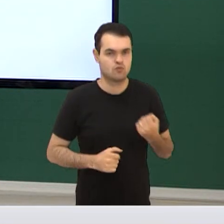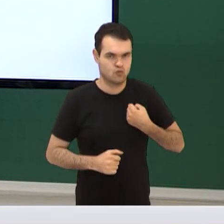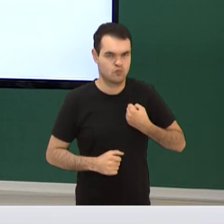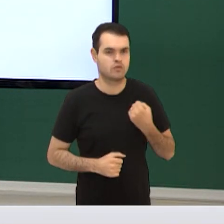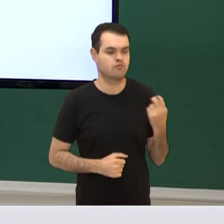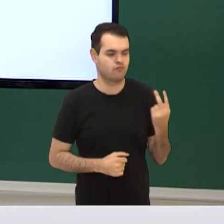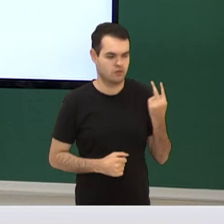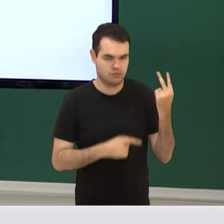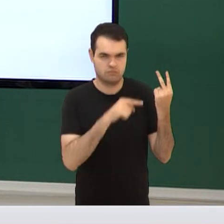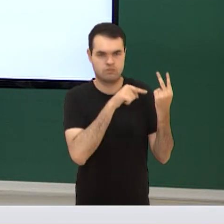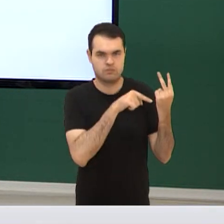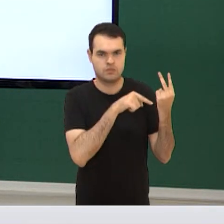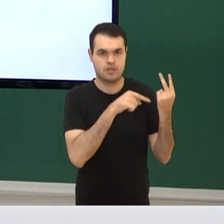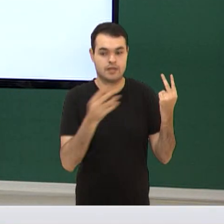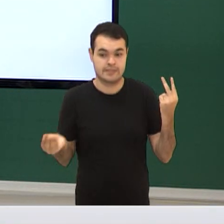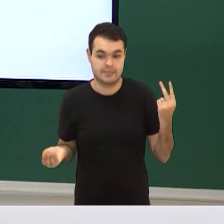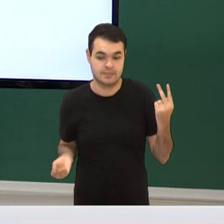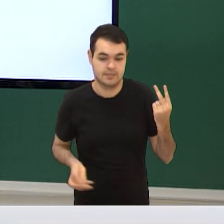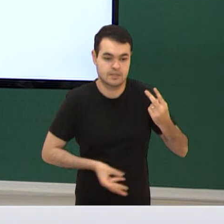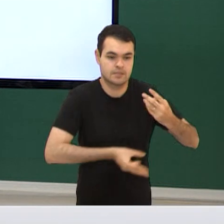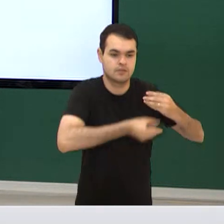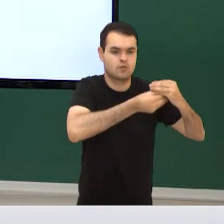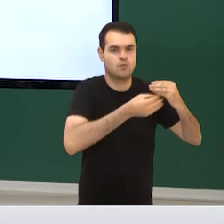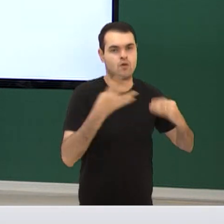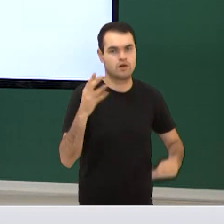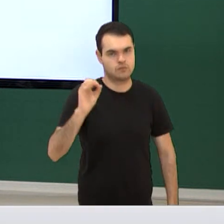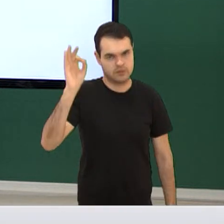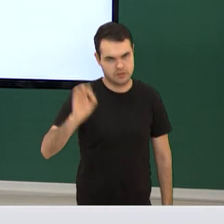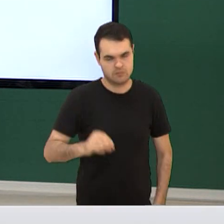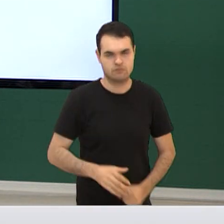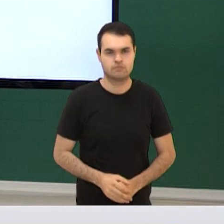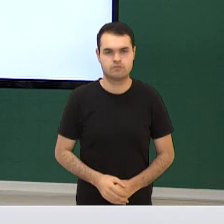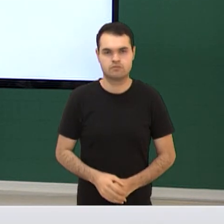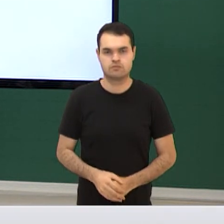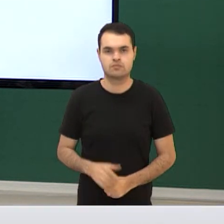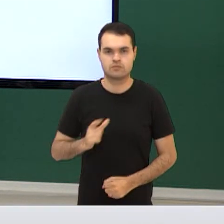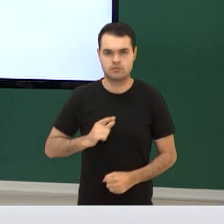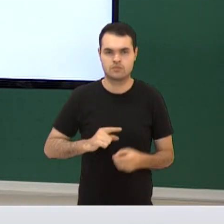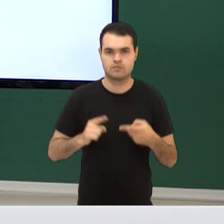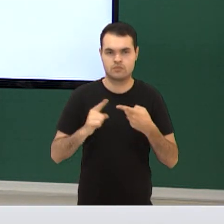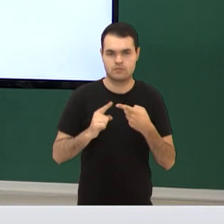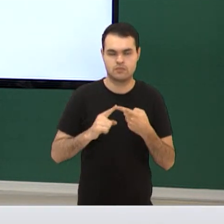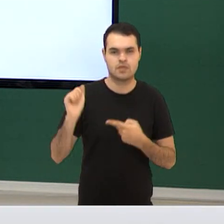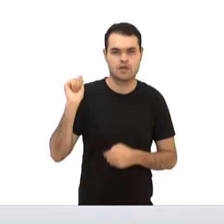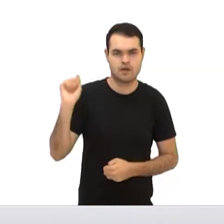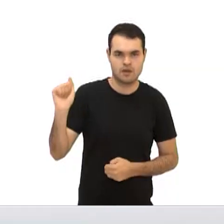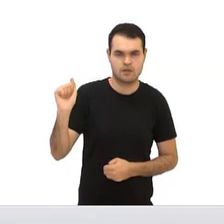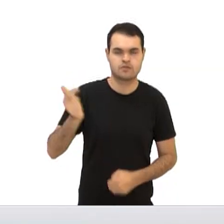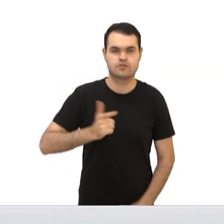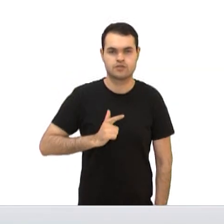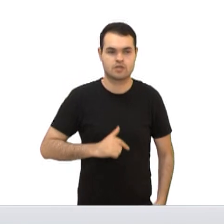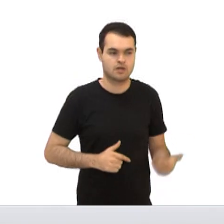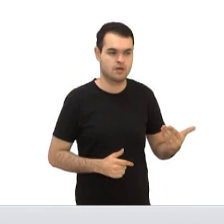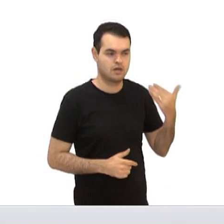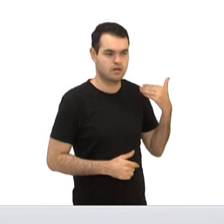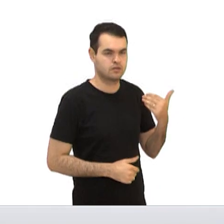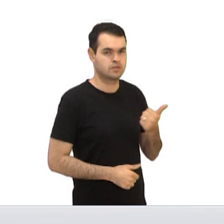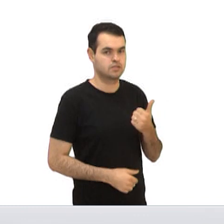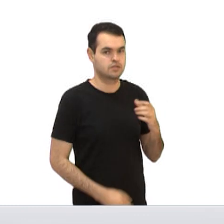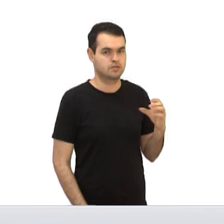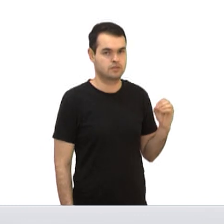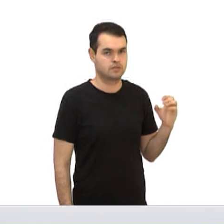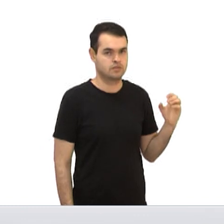seria correta, porque ela disse que um aumento de 40% significa 40%, independente do valor inicial, coisa